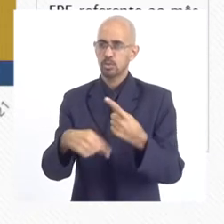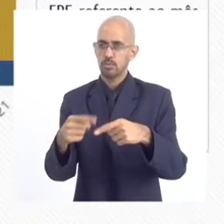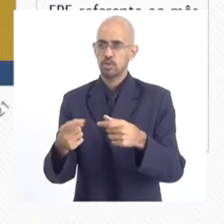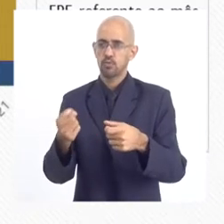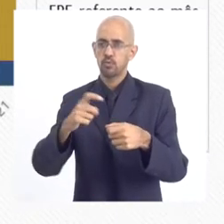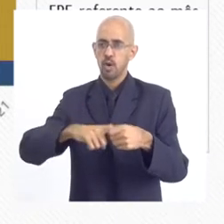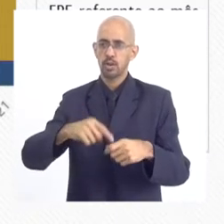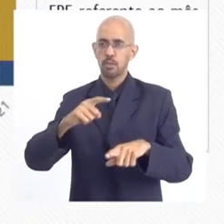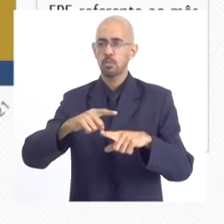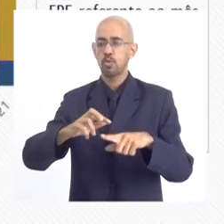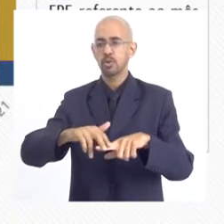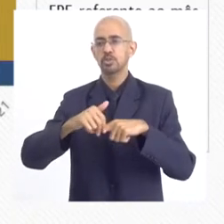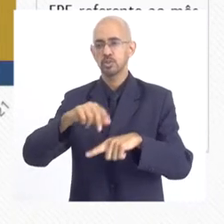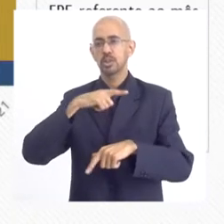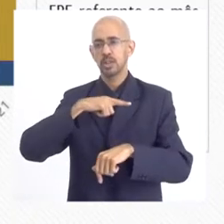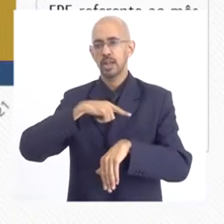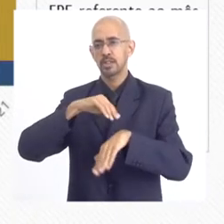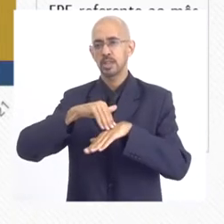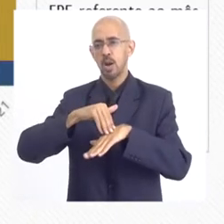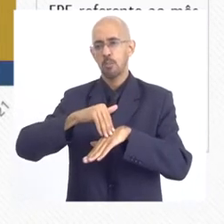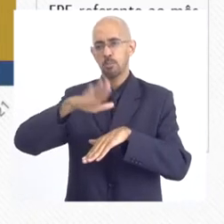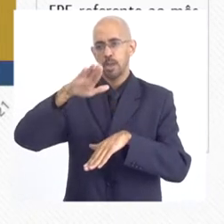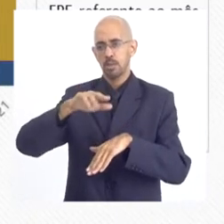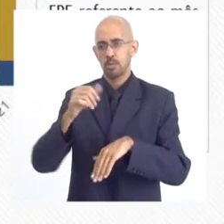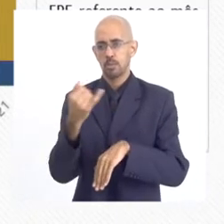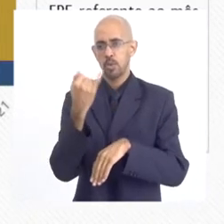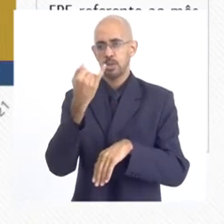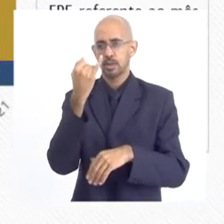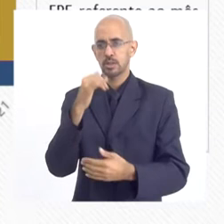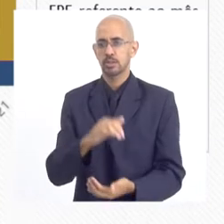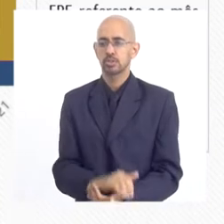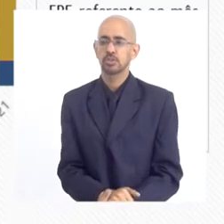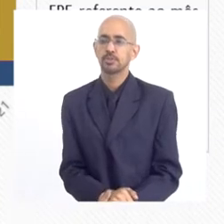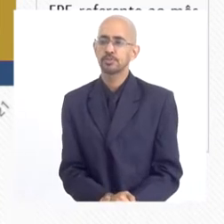isso tem esse crescimento aqui significativo, né?